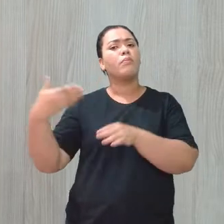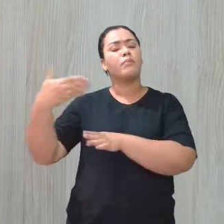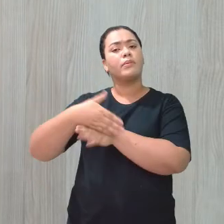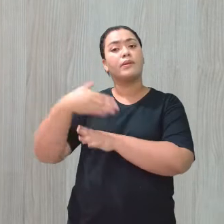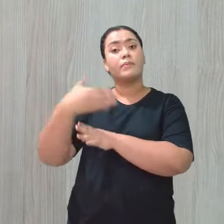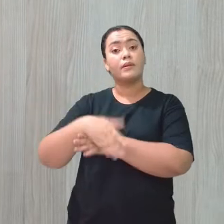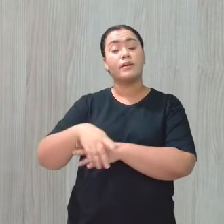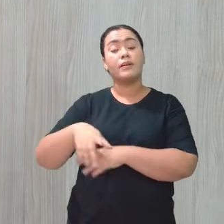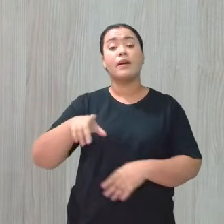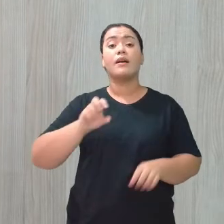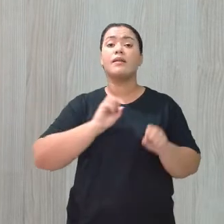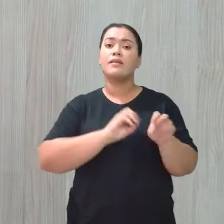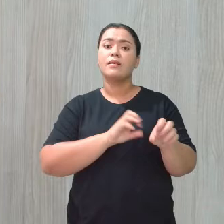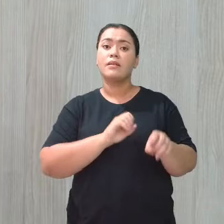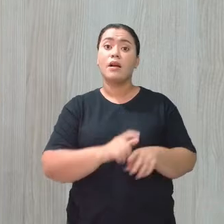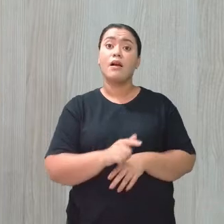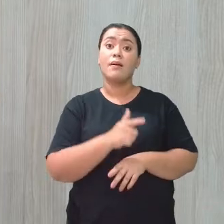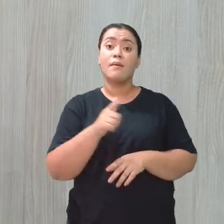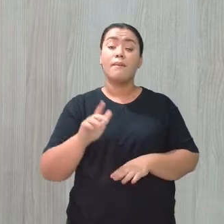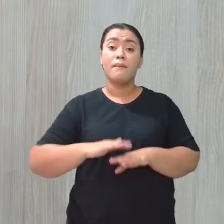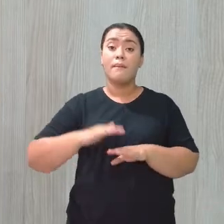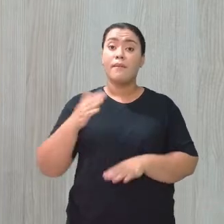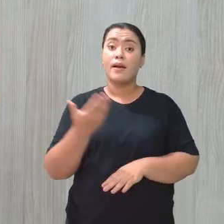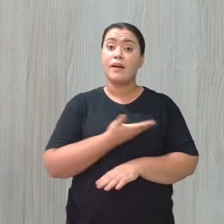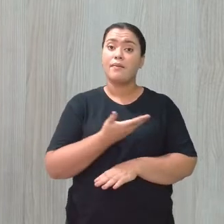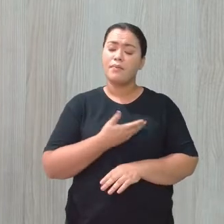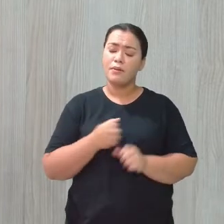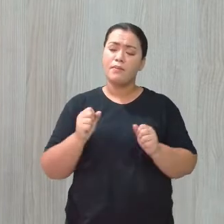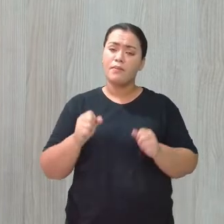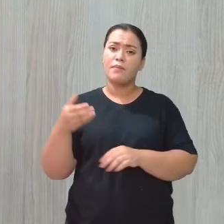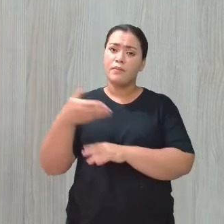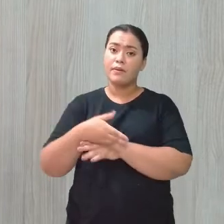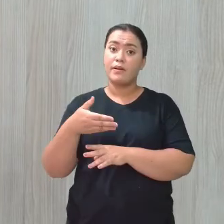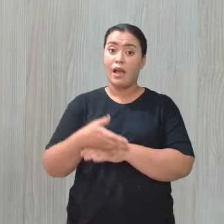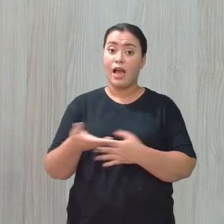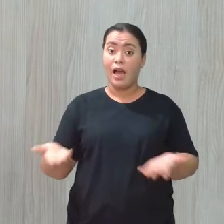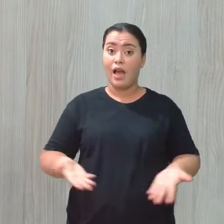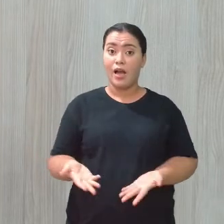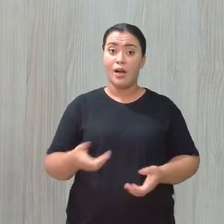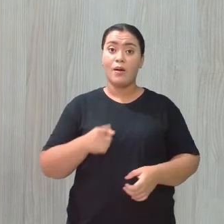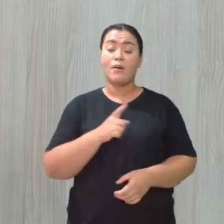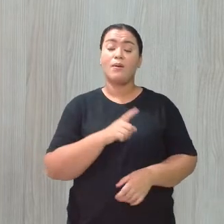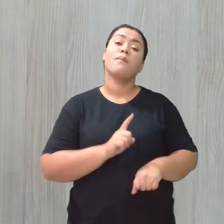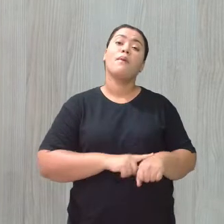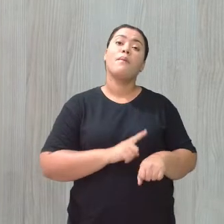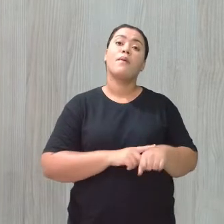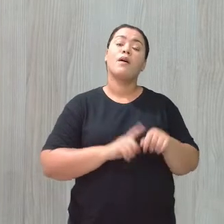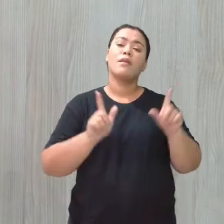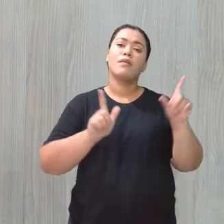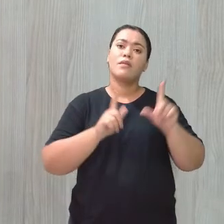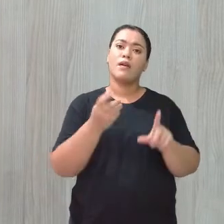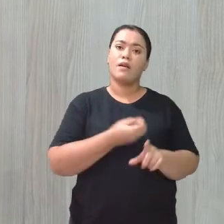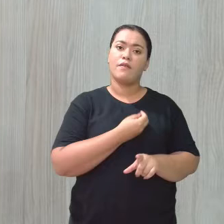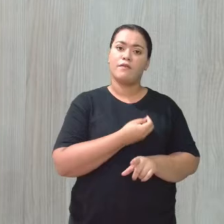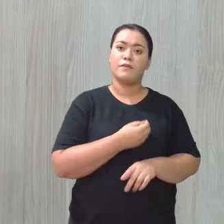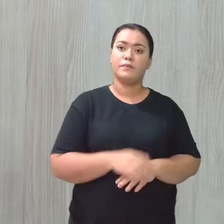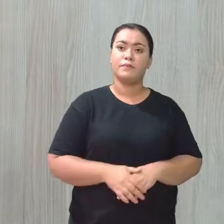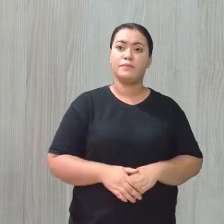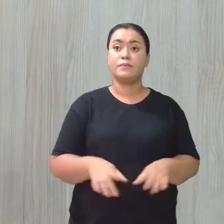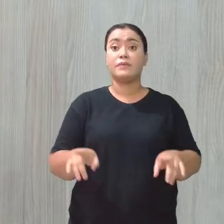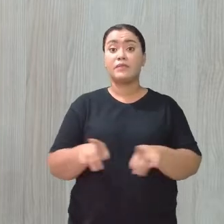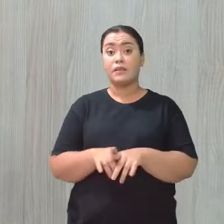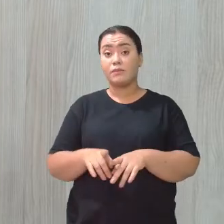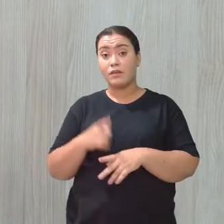eles, para que mais colegas de vocês possam participar desse nosso momento ao vivo. E a respeito aí